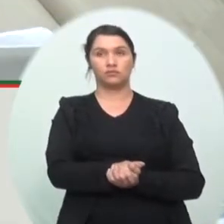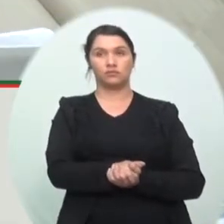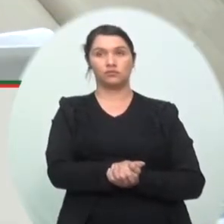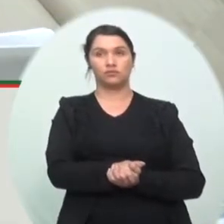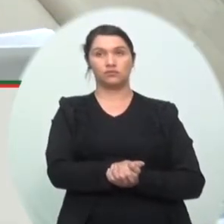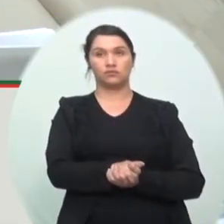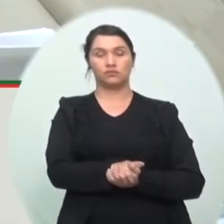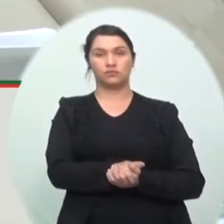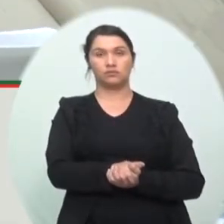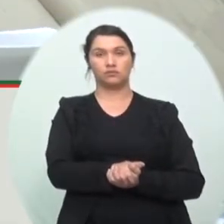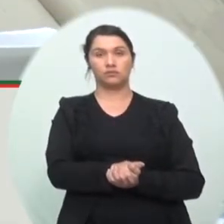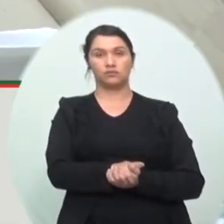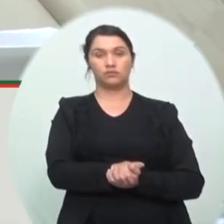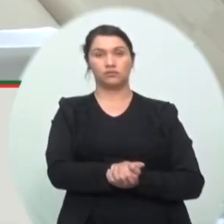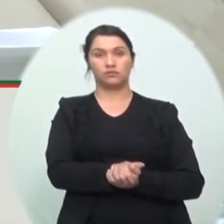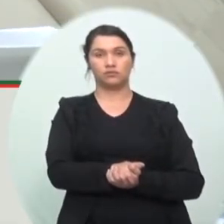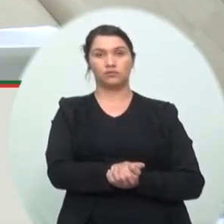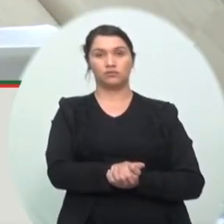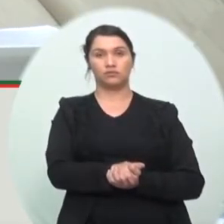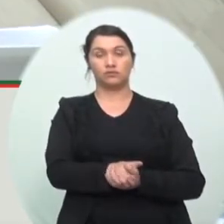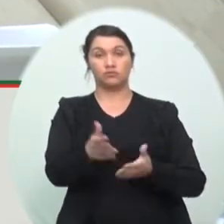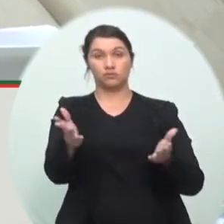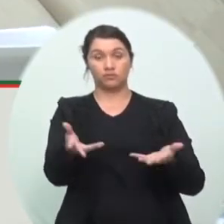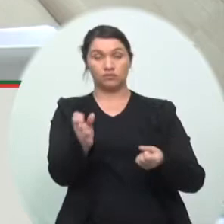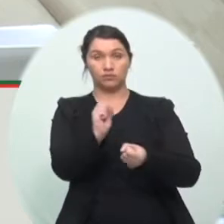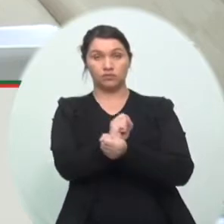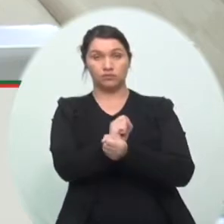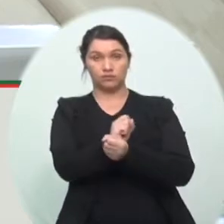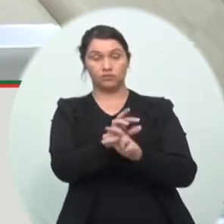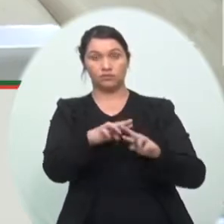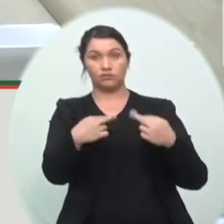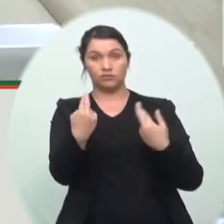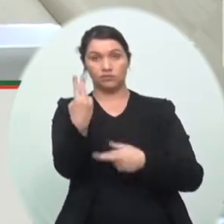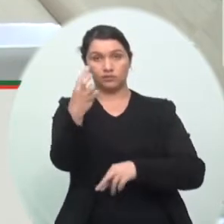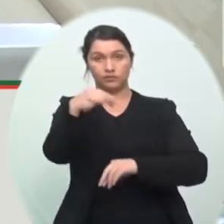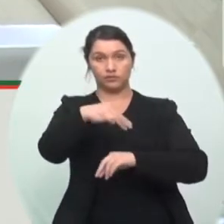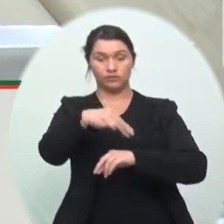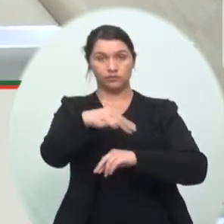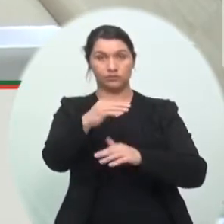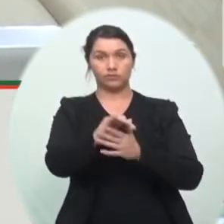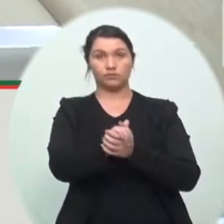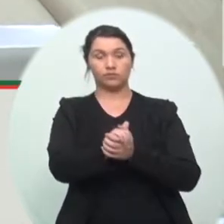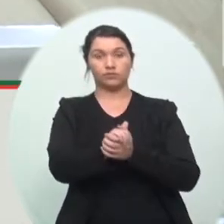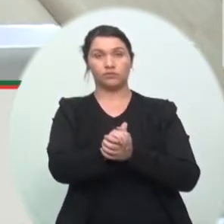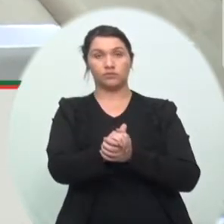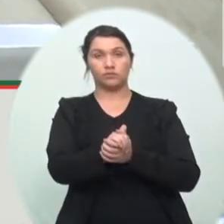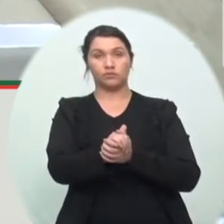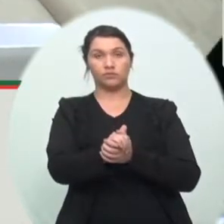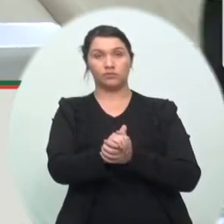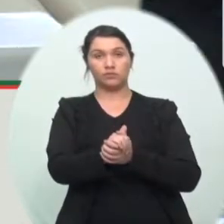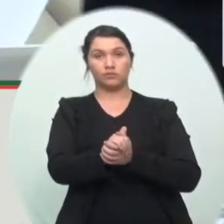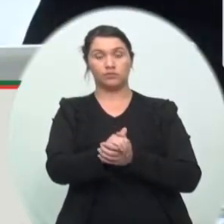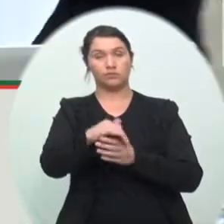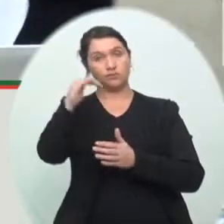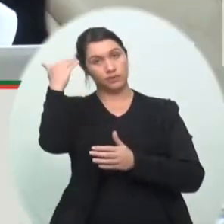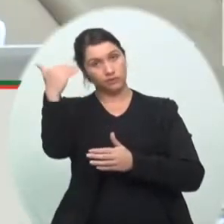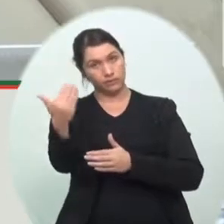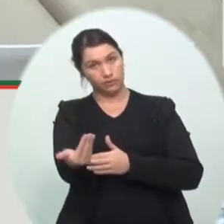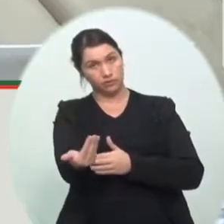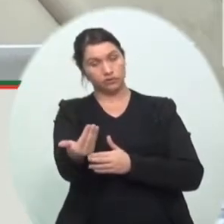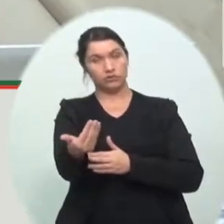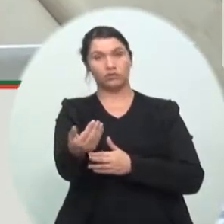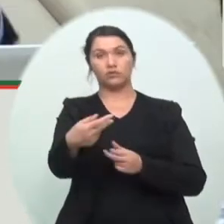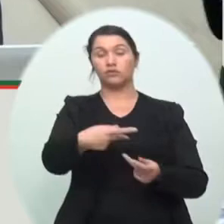Desta forma, vou suspender os trabalhos até 2 minutos para que possamos homenagear a moção, o nosso homenageado. E convidamos